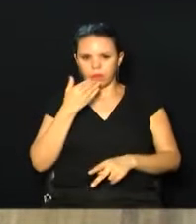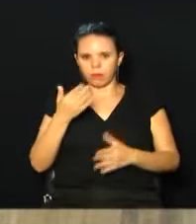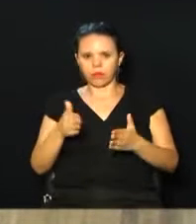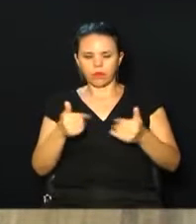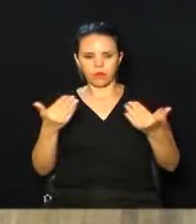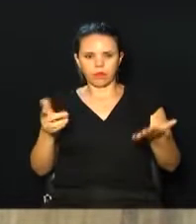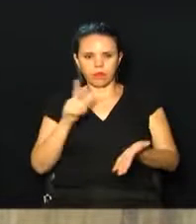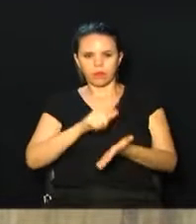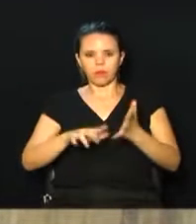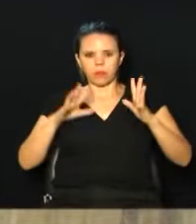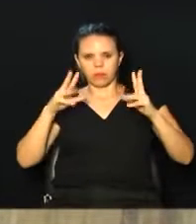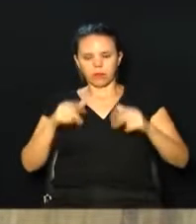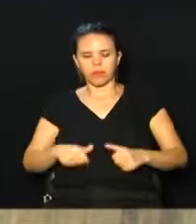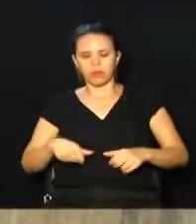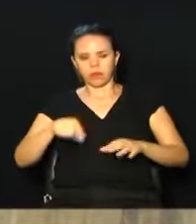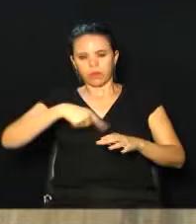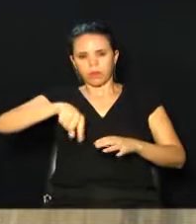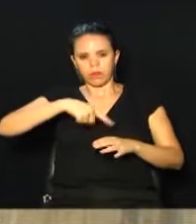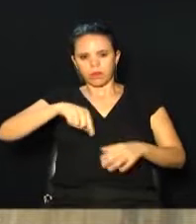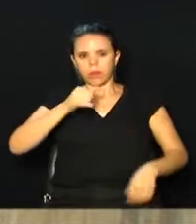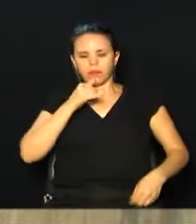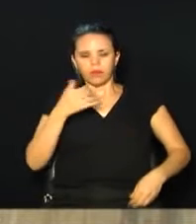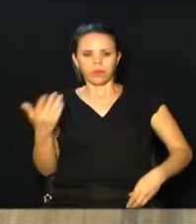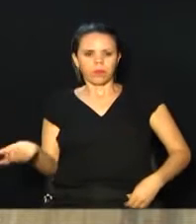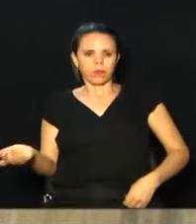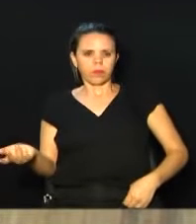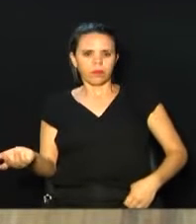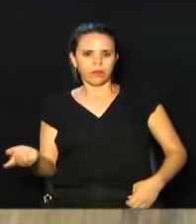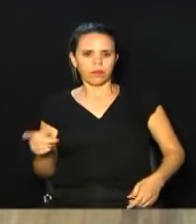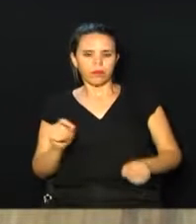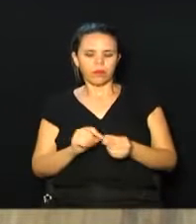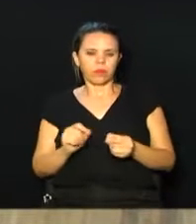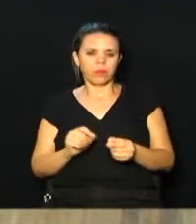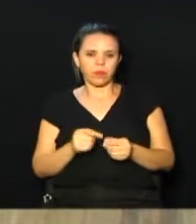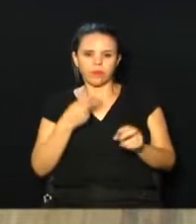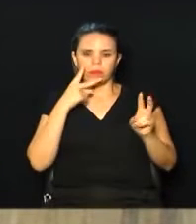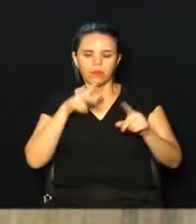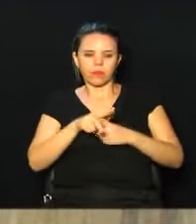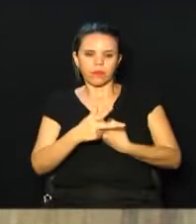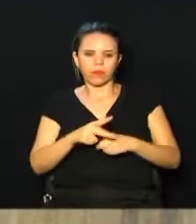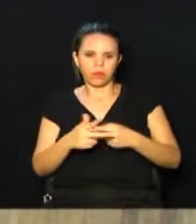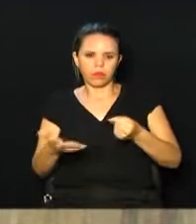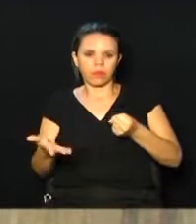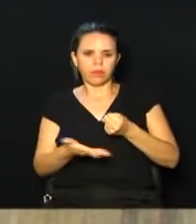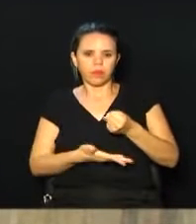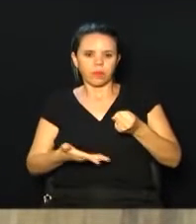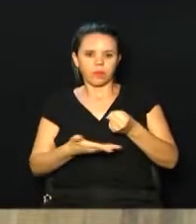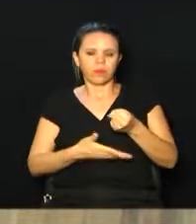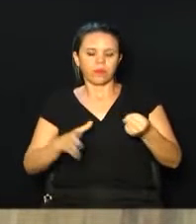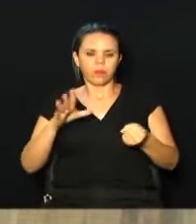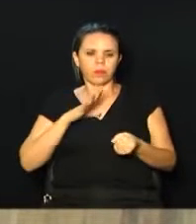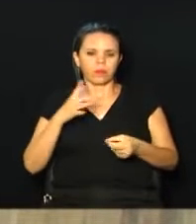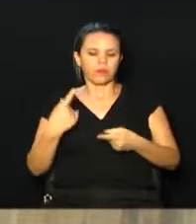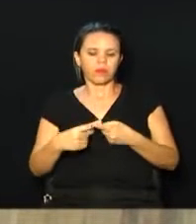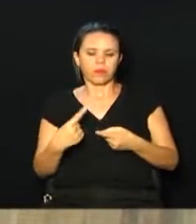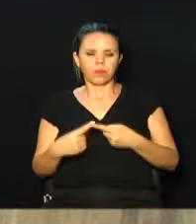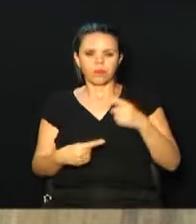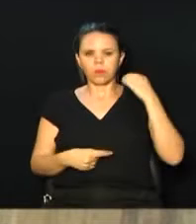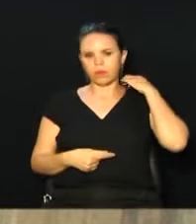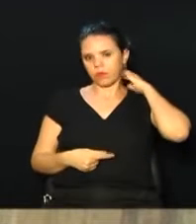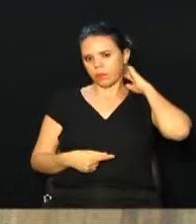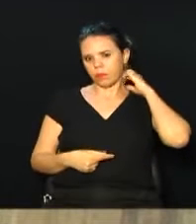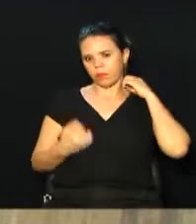de limpeza de boca de lobo, por exemplo. Queria que o senhor falasse dessa manutenção básica da cidade, por que ela